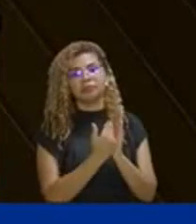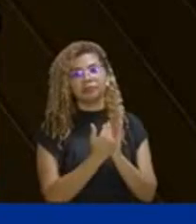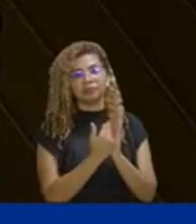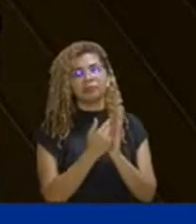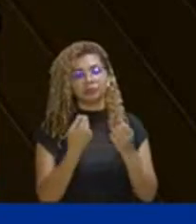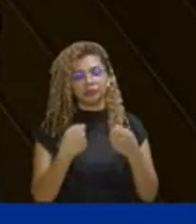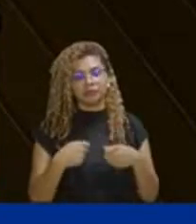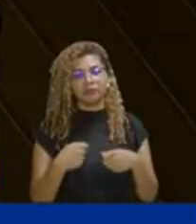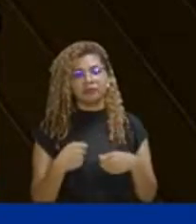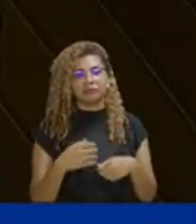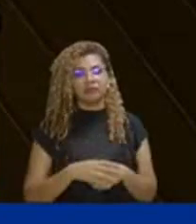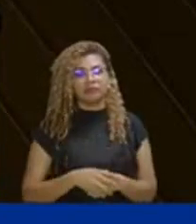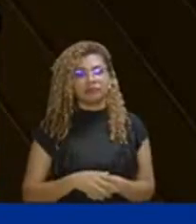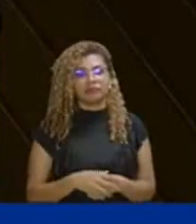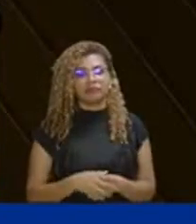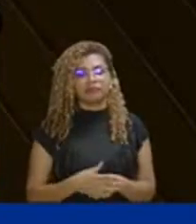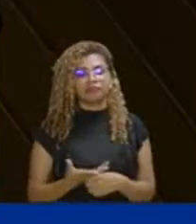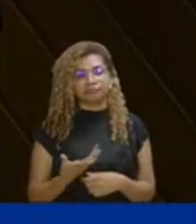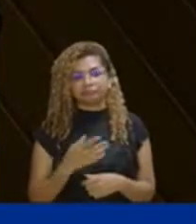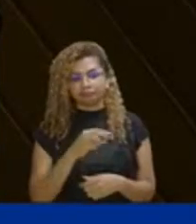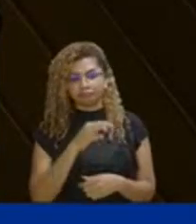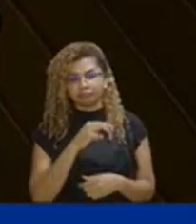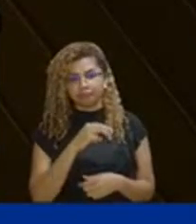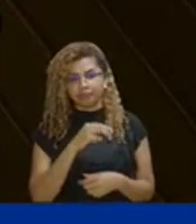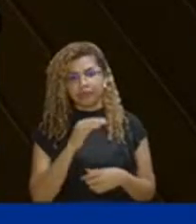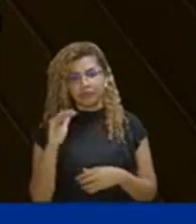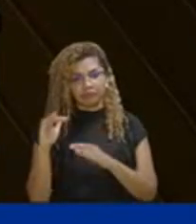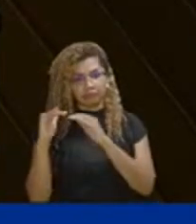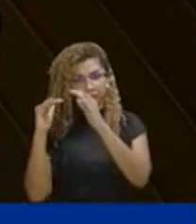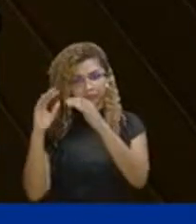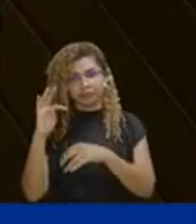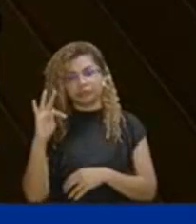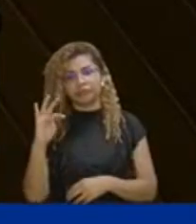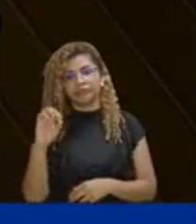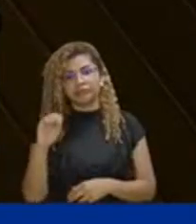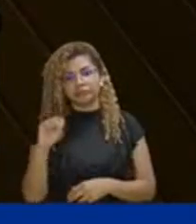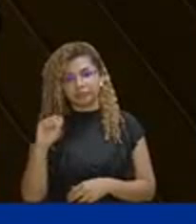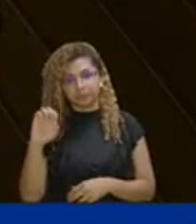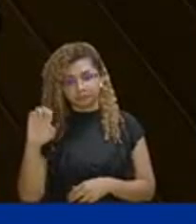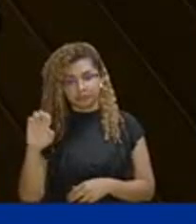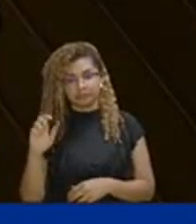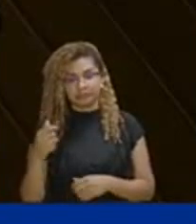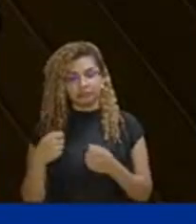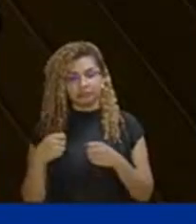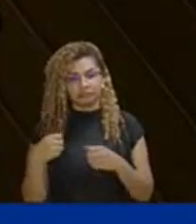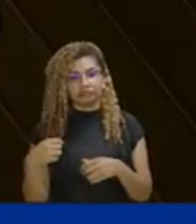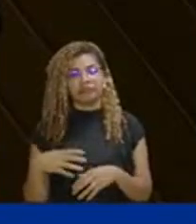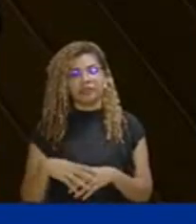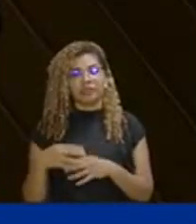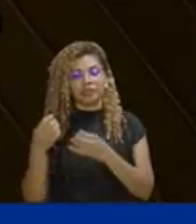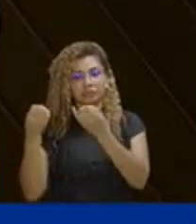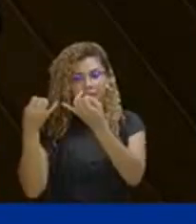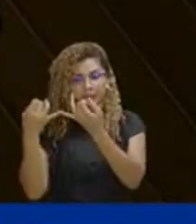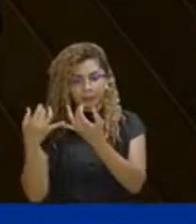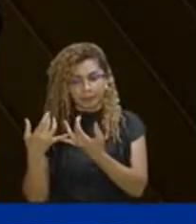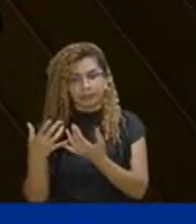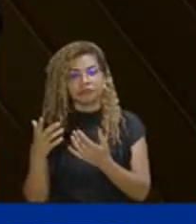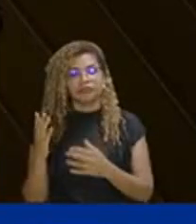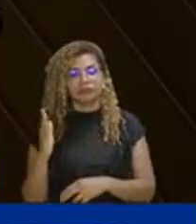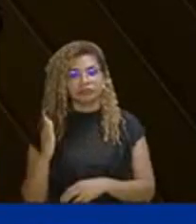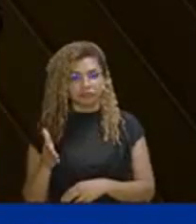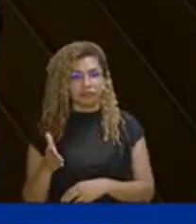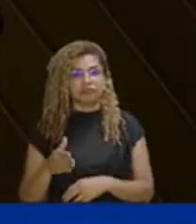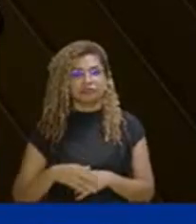feita pelo Tribunal Superior Eleitoral. Nesse sentido, destaco uma jurisprudência do TSE. Logo,